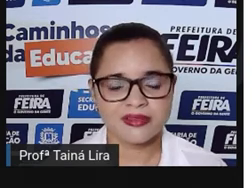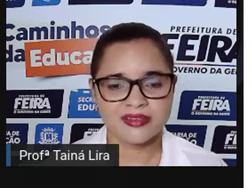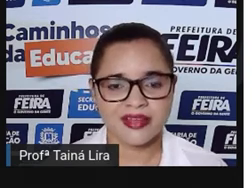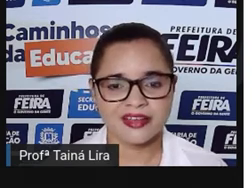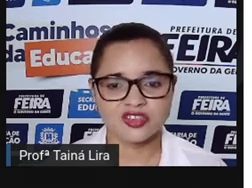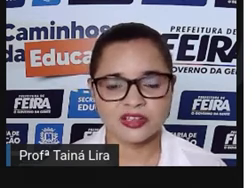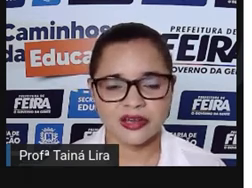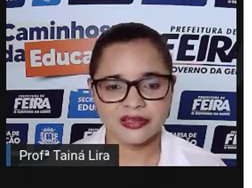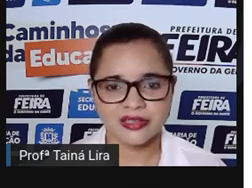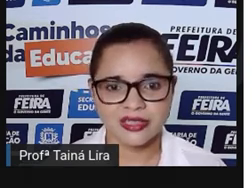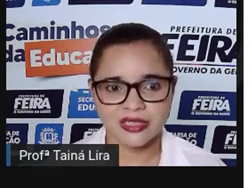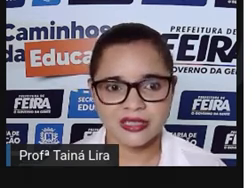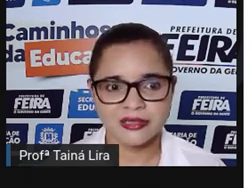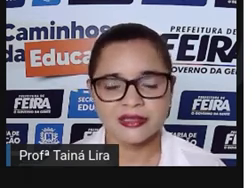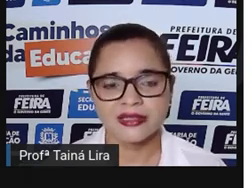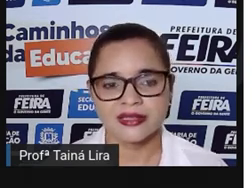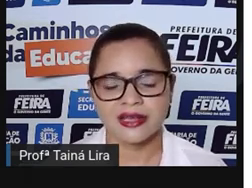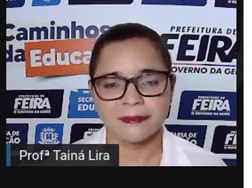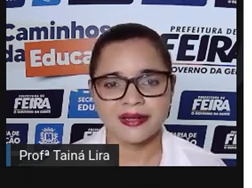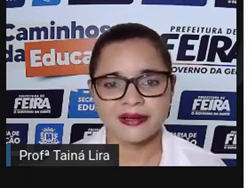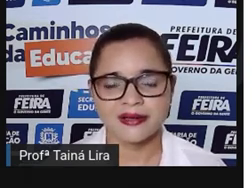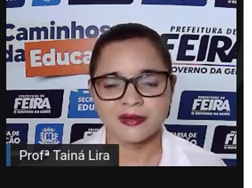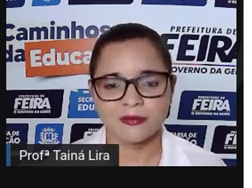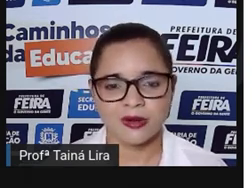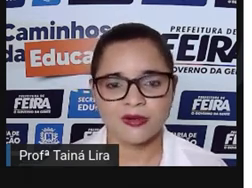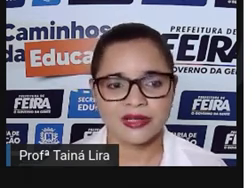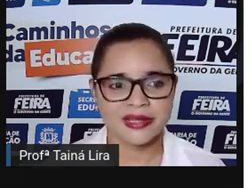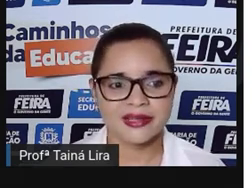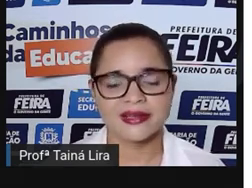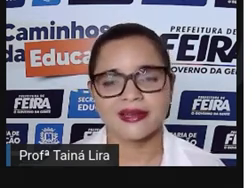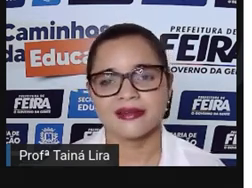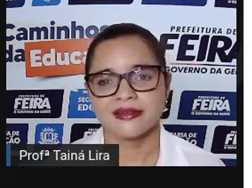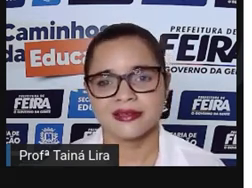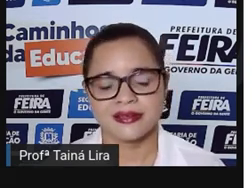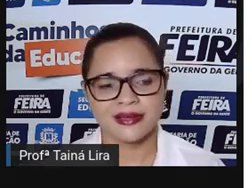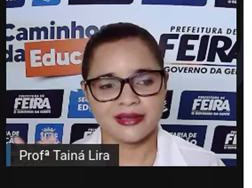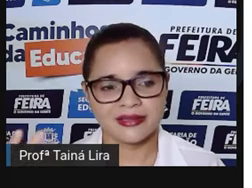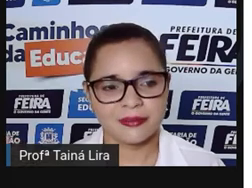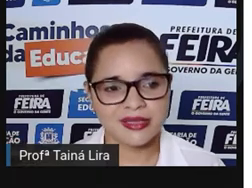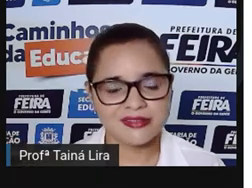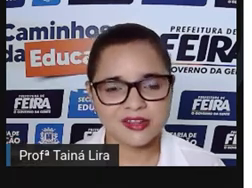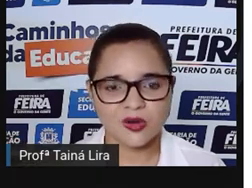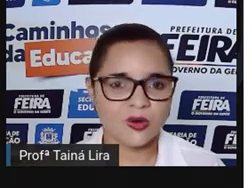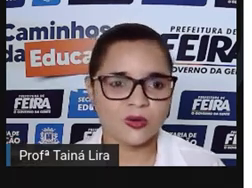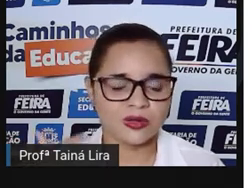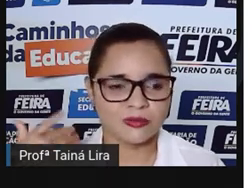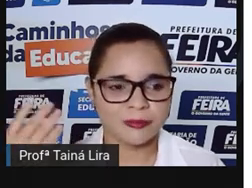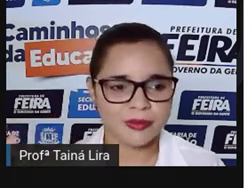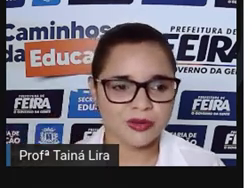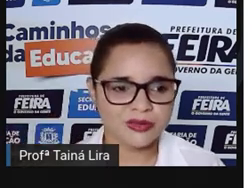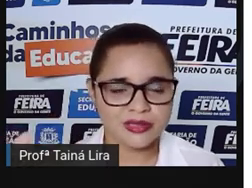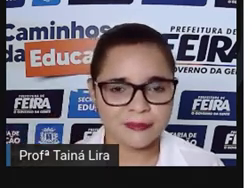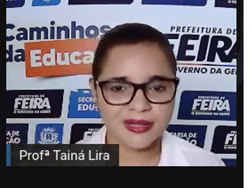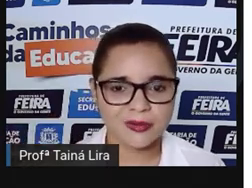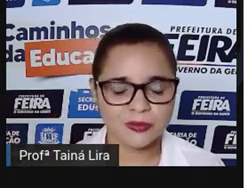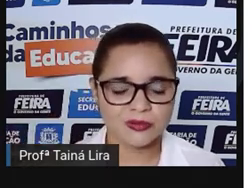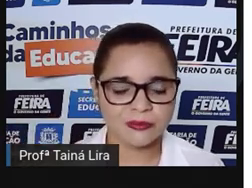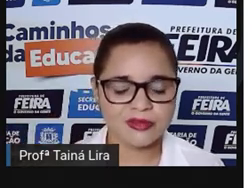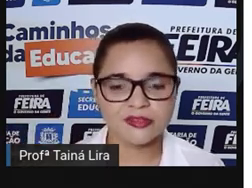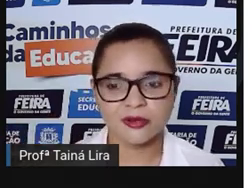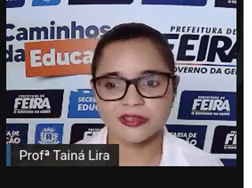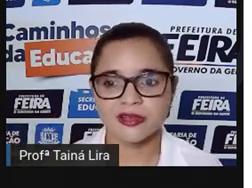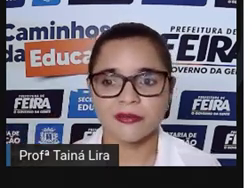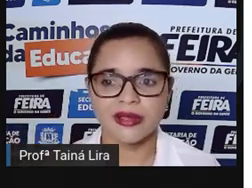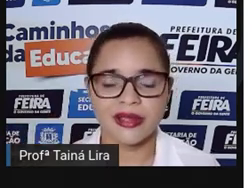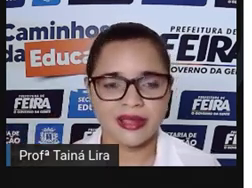uma mensagem aqui, né, para uma colega da minha escola, uma pró que trabalha comigo na